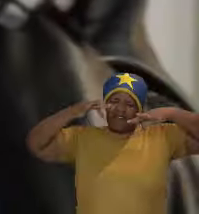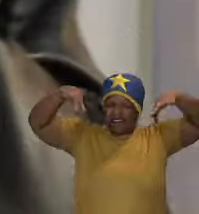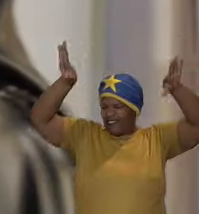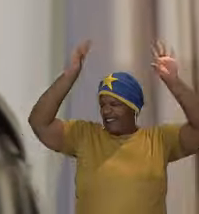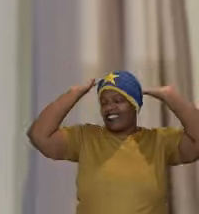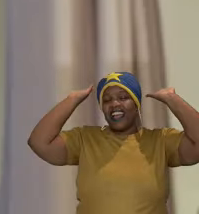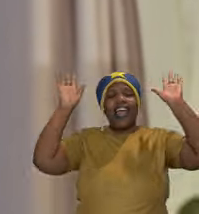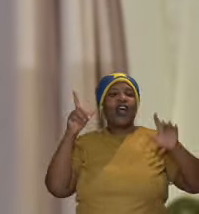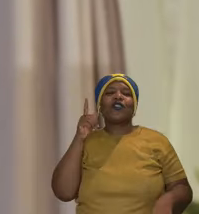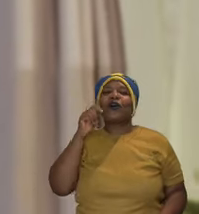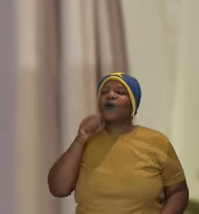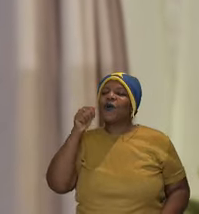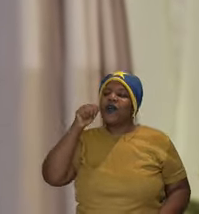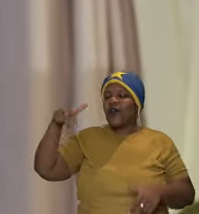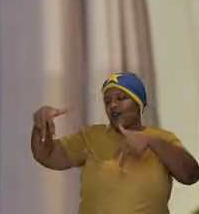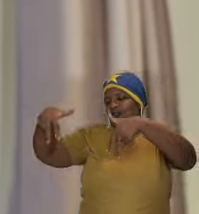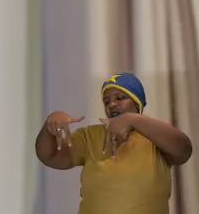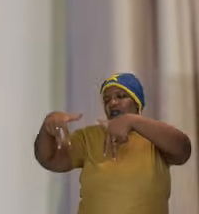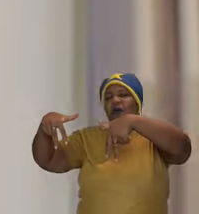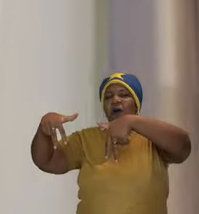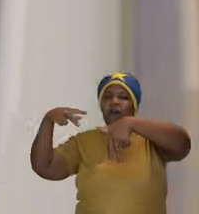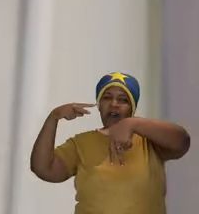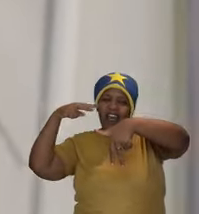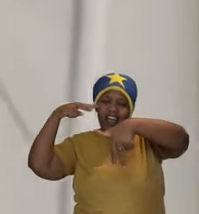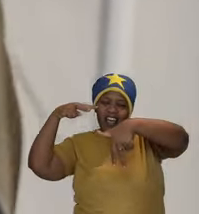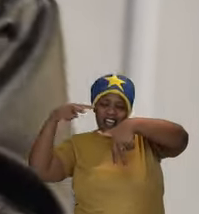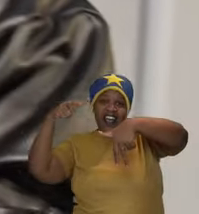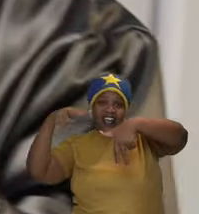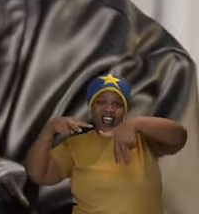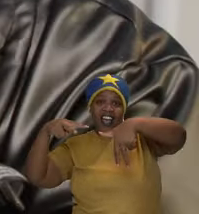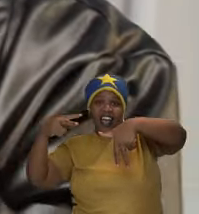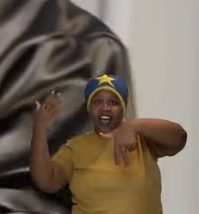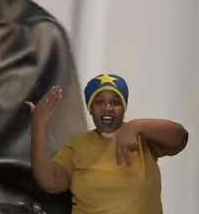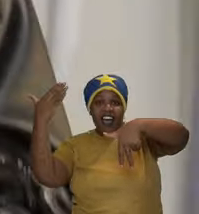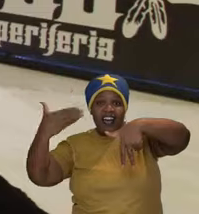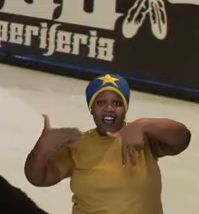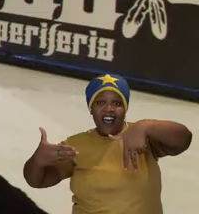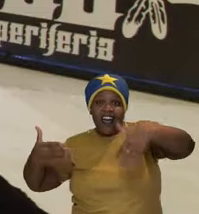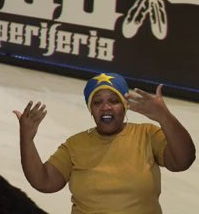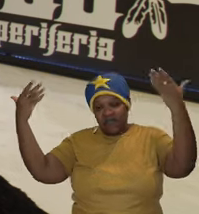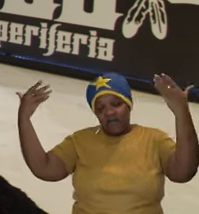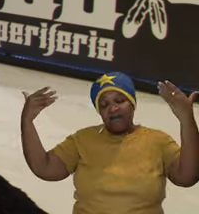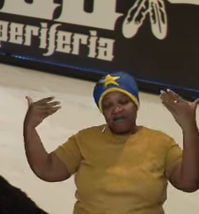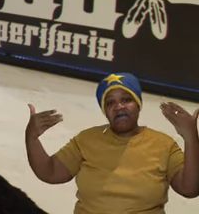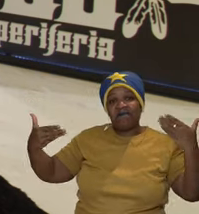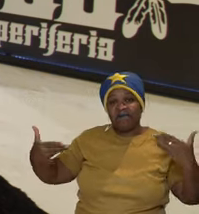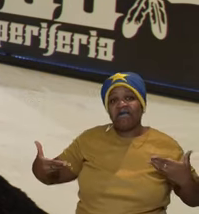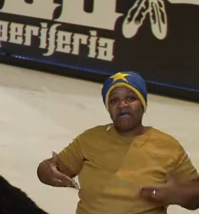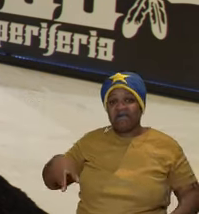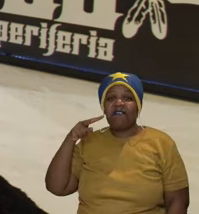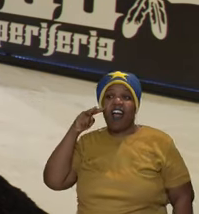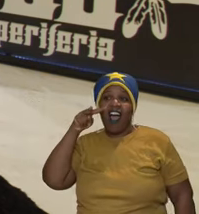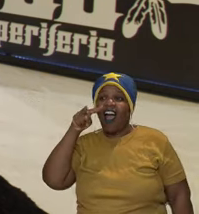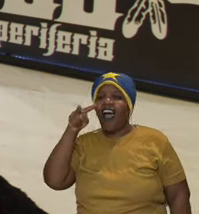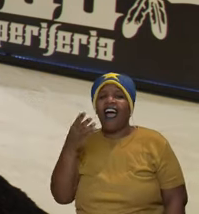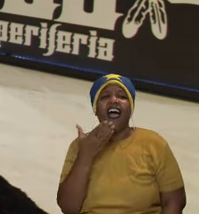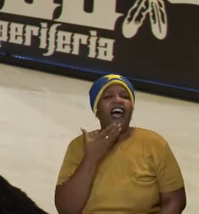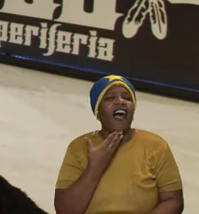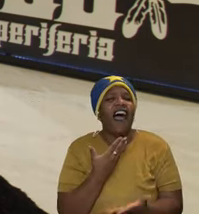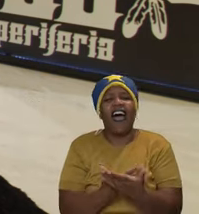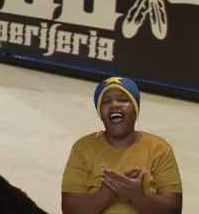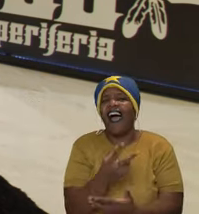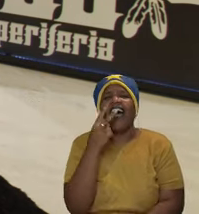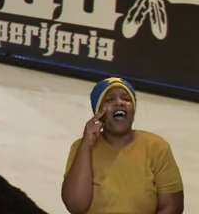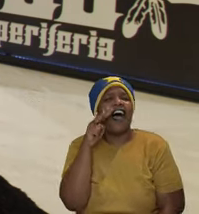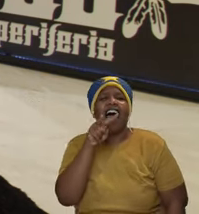eu tô com ela, você pode... Pode olhar que eu deixo, pode olhar que eu deixo. Você pode olhar que eu deixo, pode olhar que eu